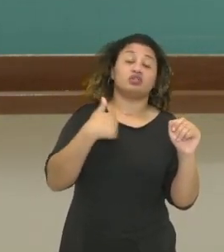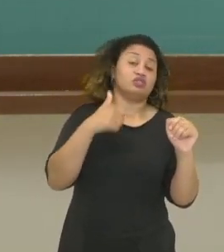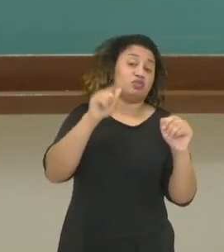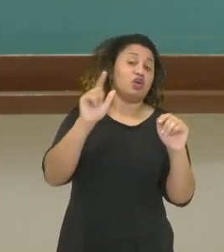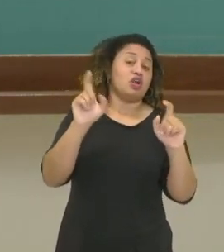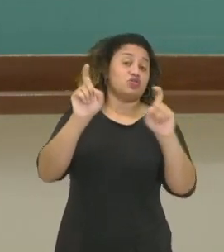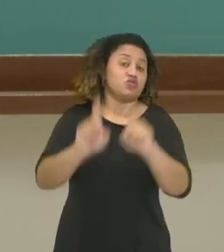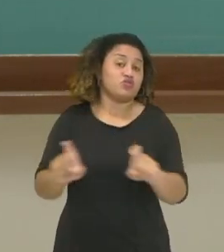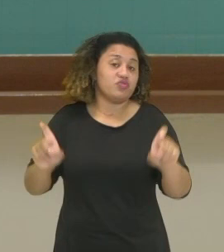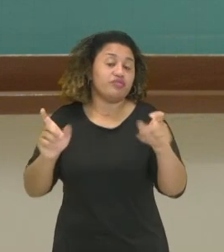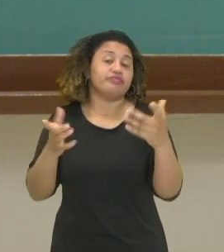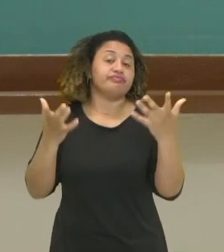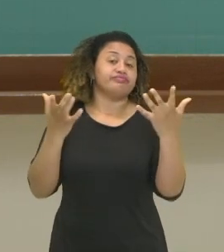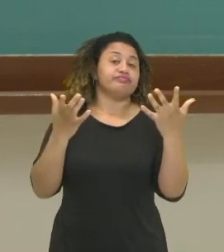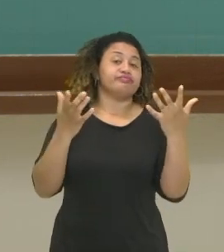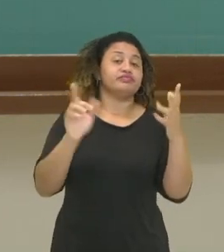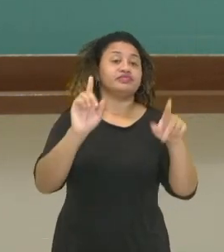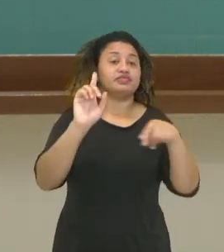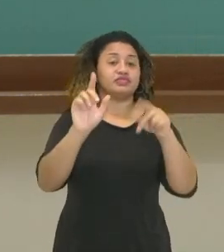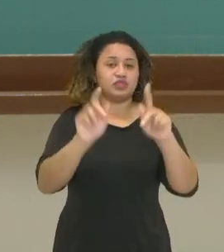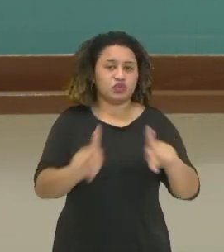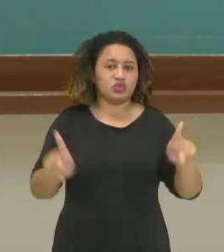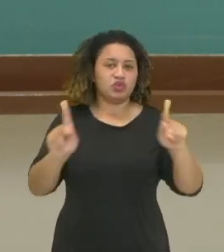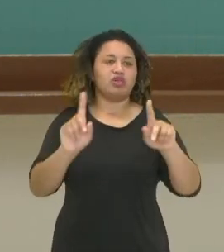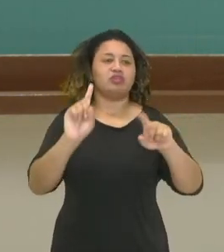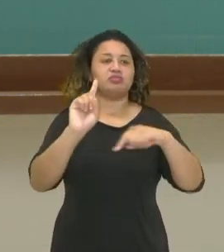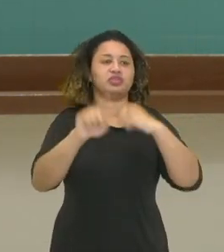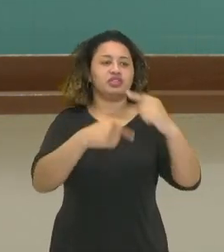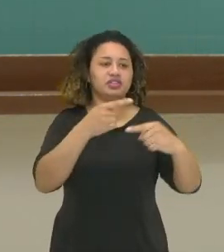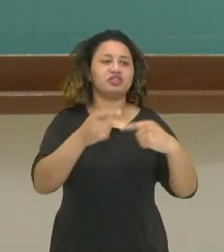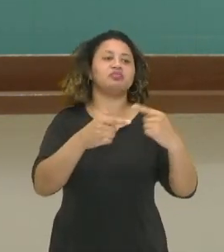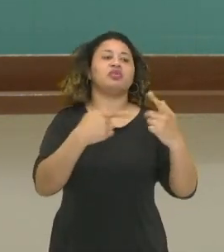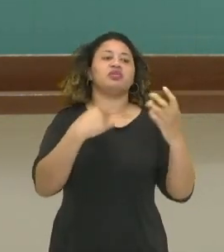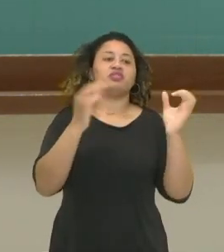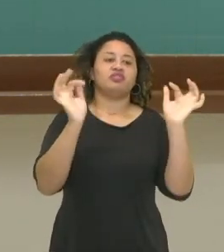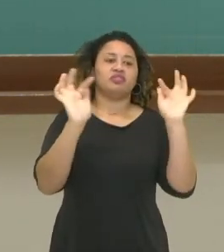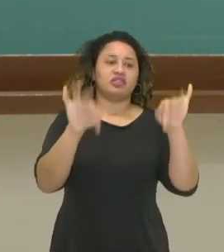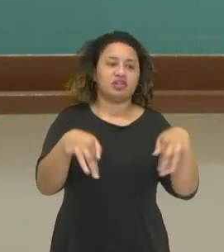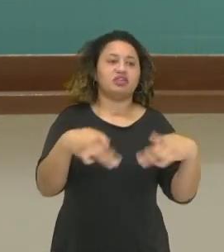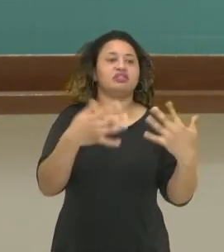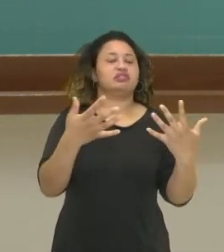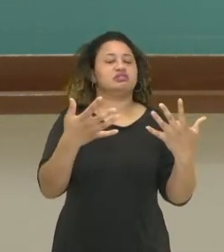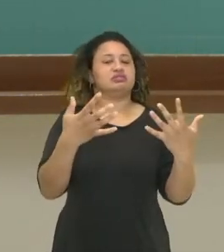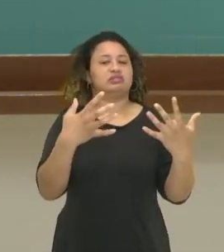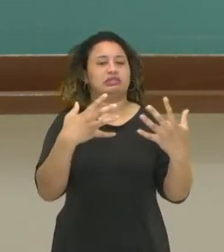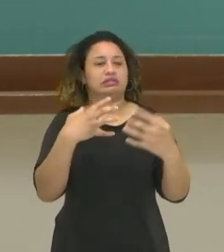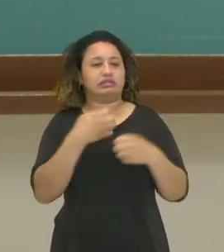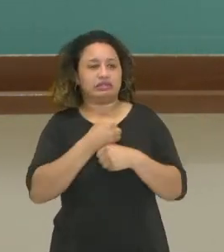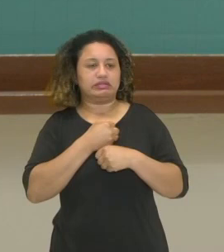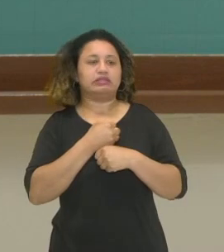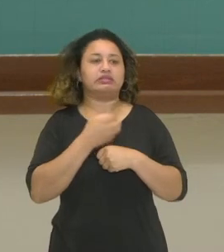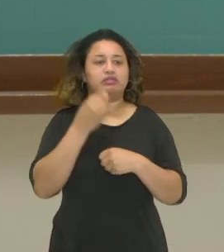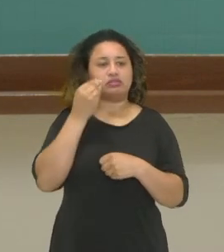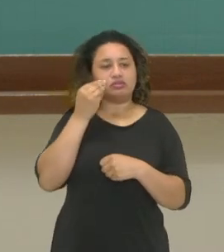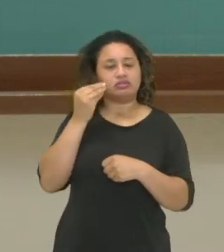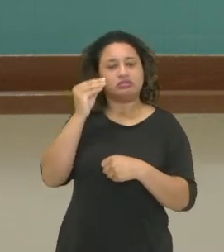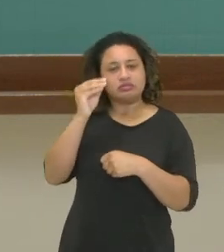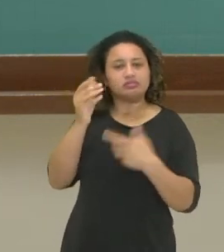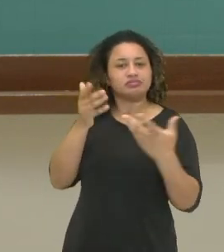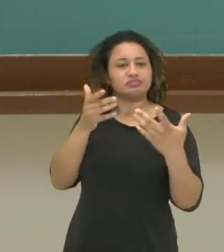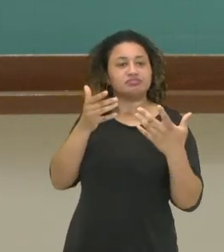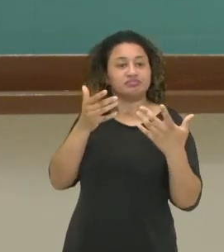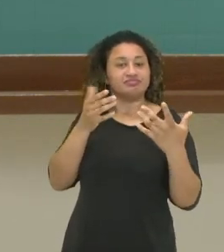shopping. Depois que acabou um abraçado ao meu rancor, um beijo de